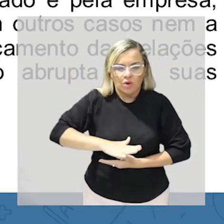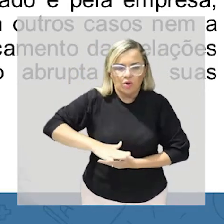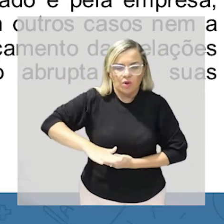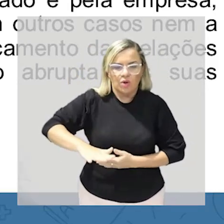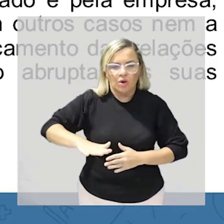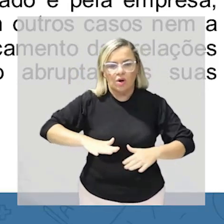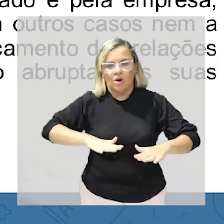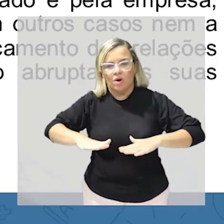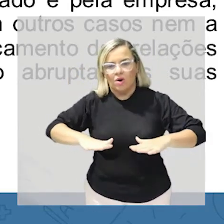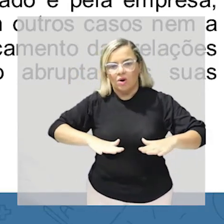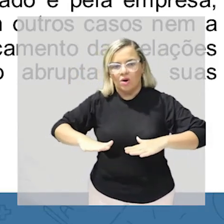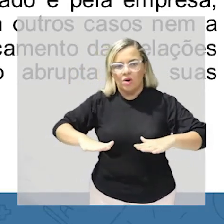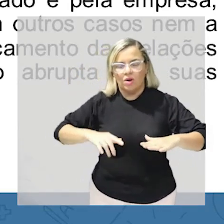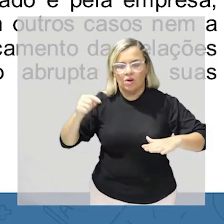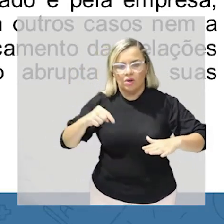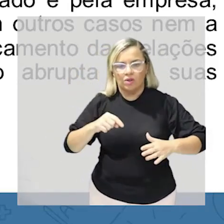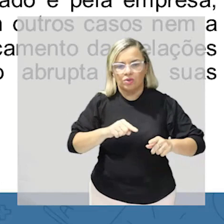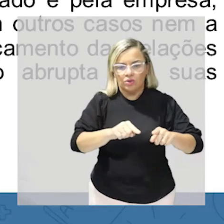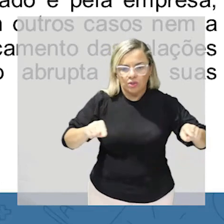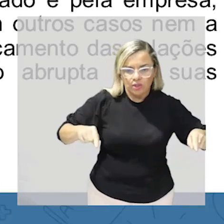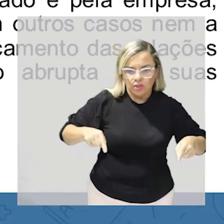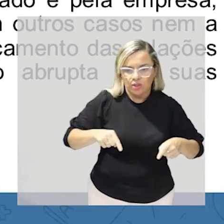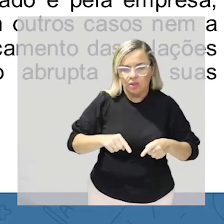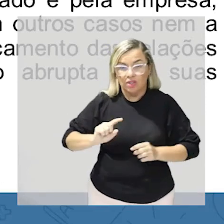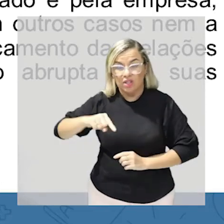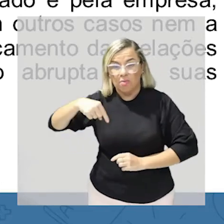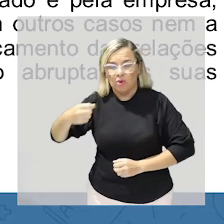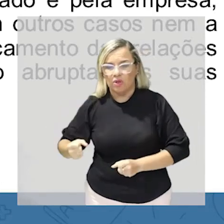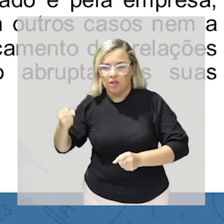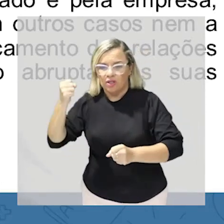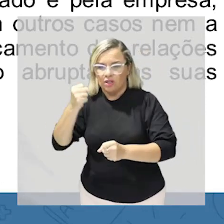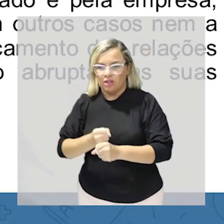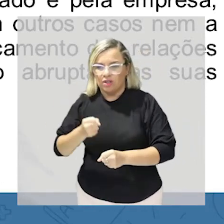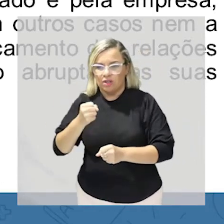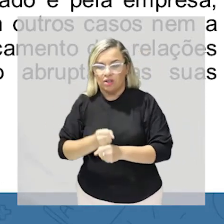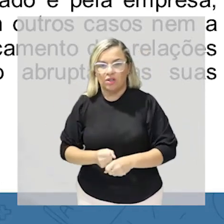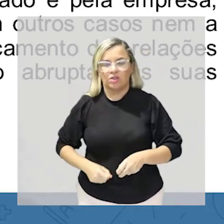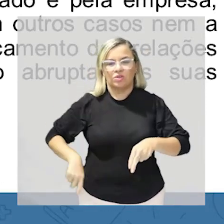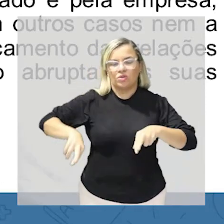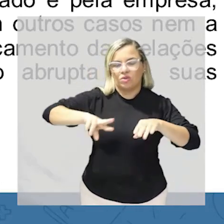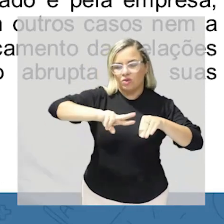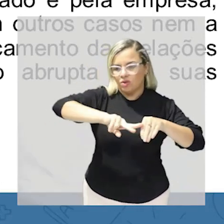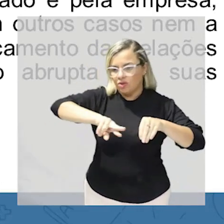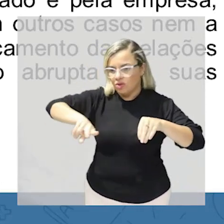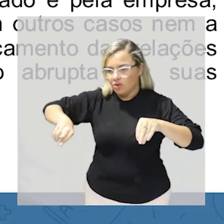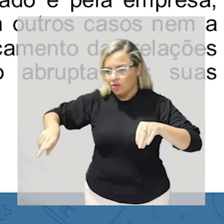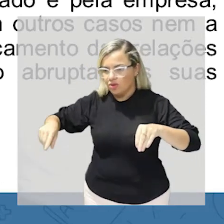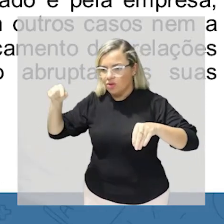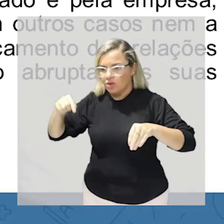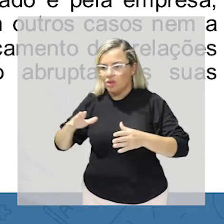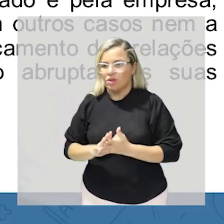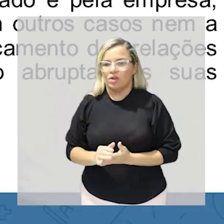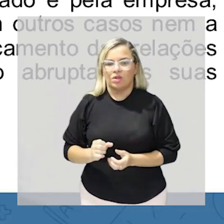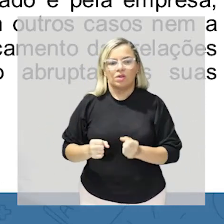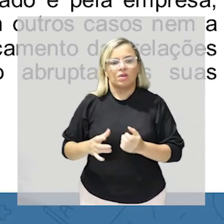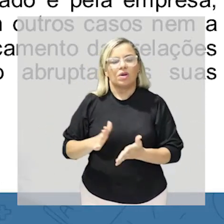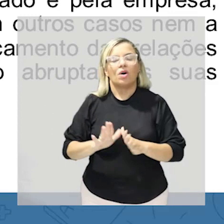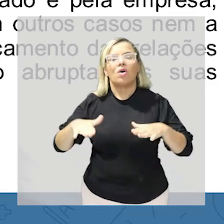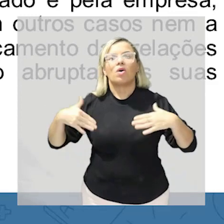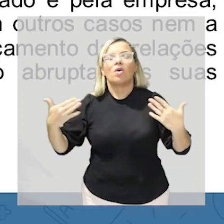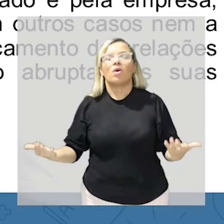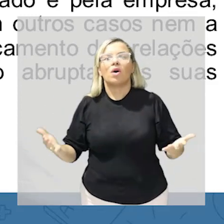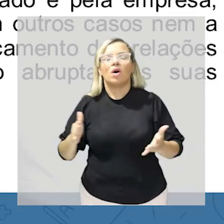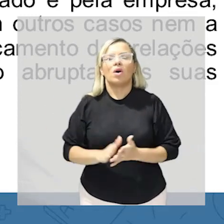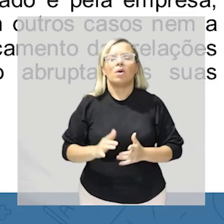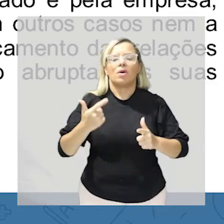depois da instalação da atividade mineradora. Opa! Qual é a problemática que o texto está te dizendo? Quando a